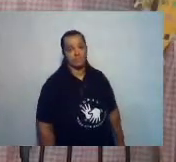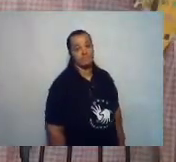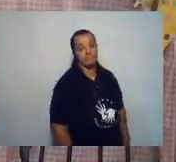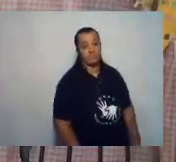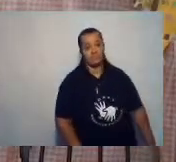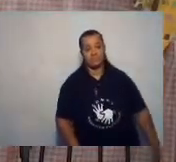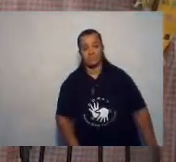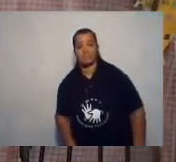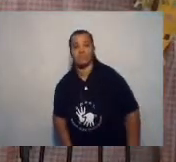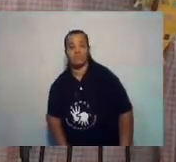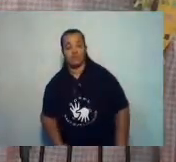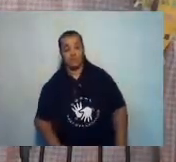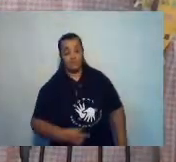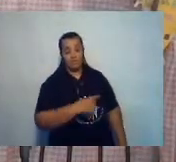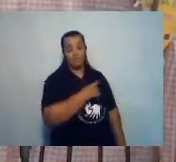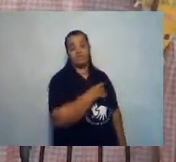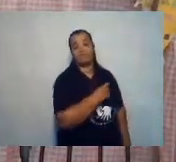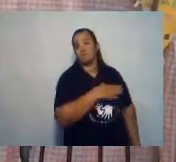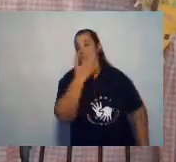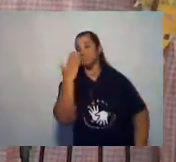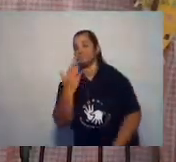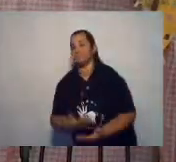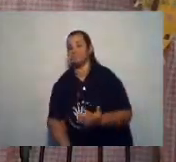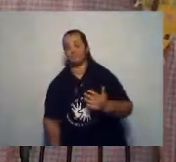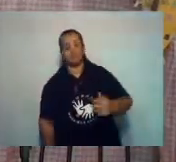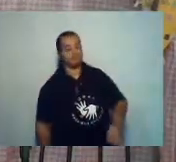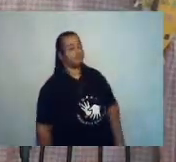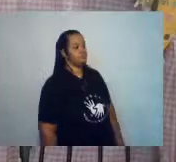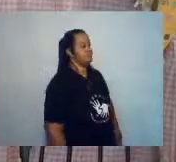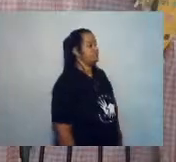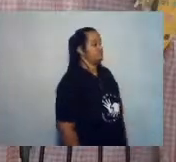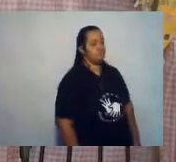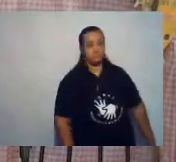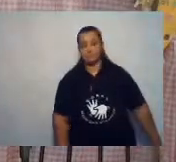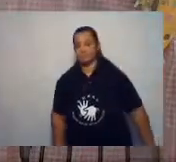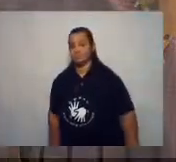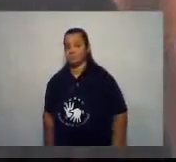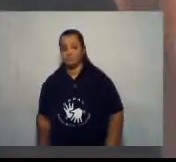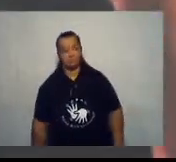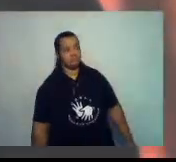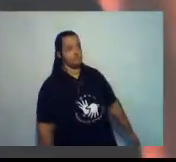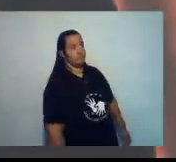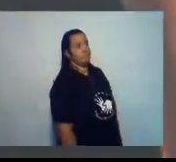E a gente foi se envolvendo, perdendo medo.